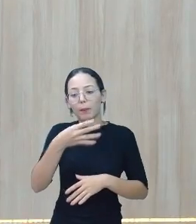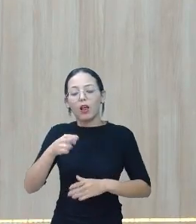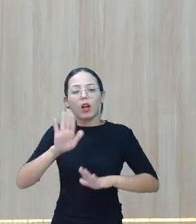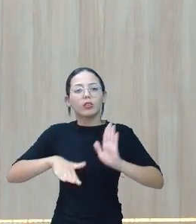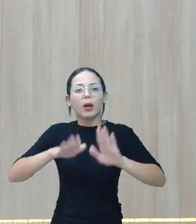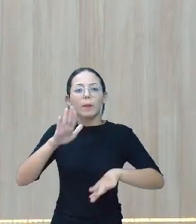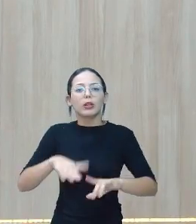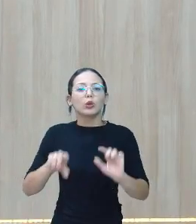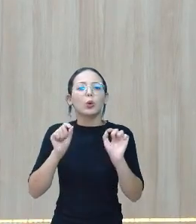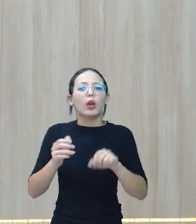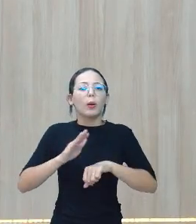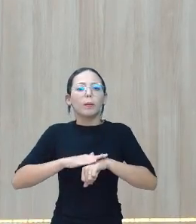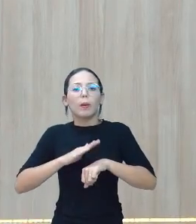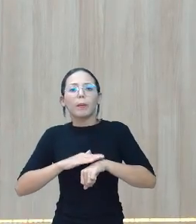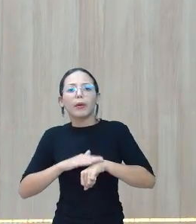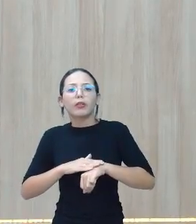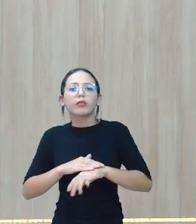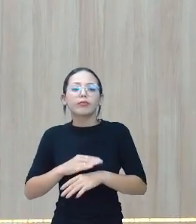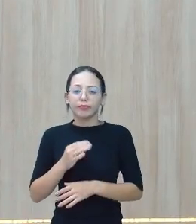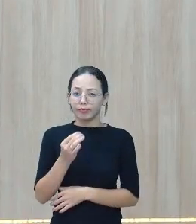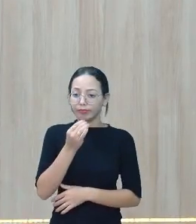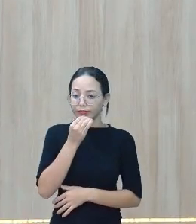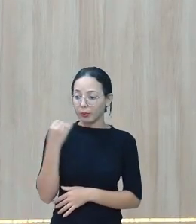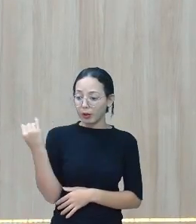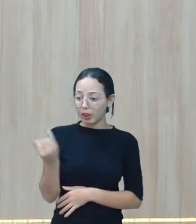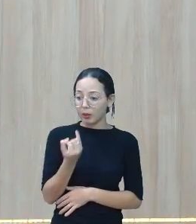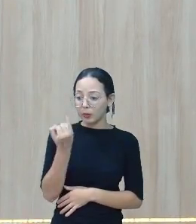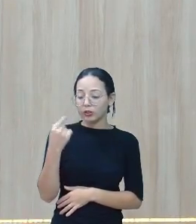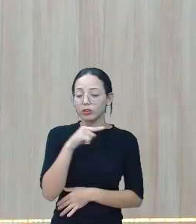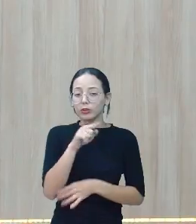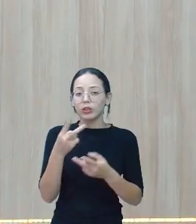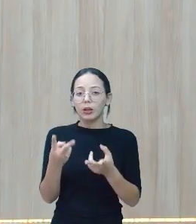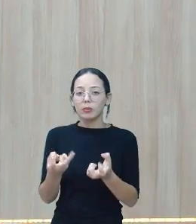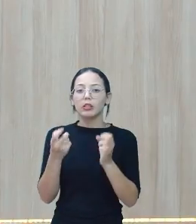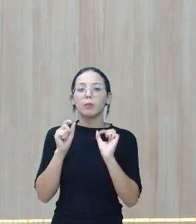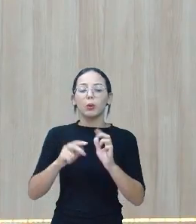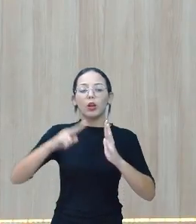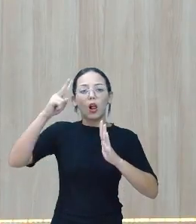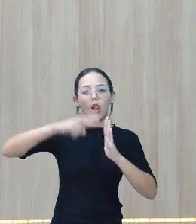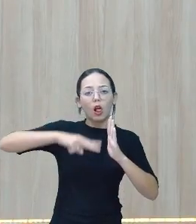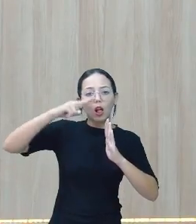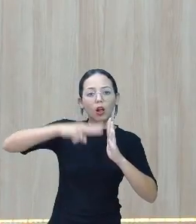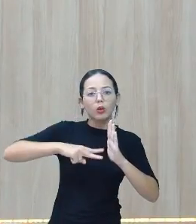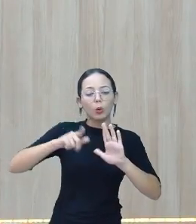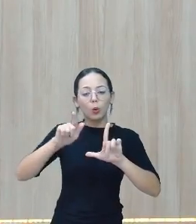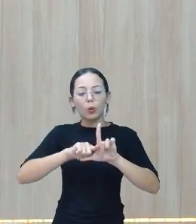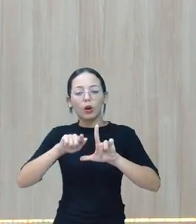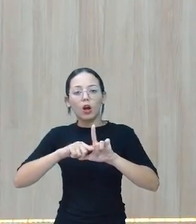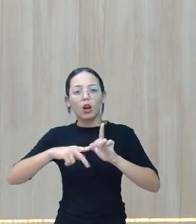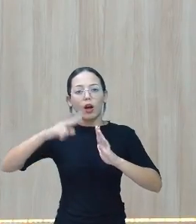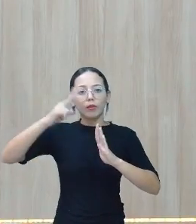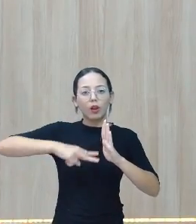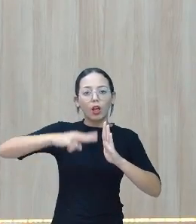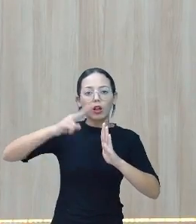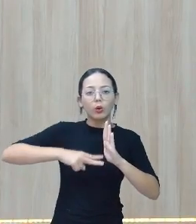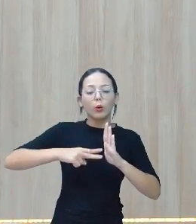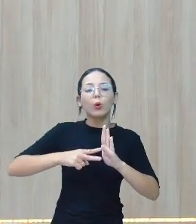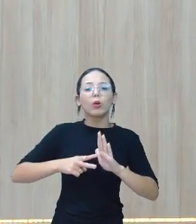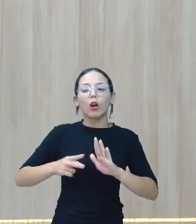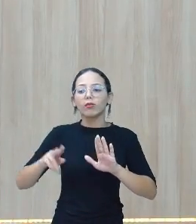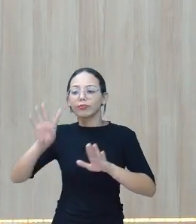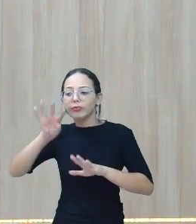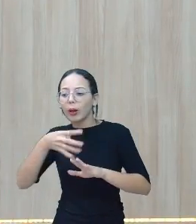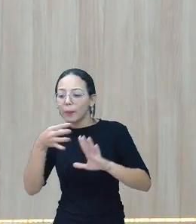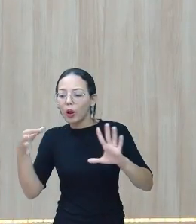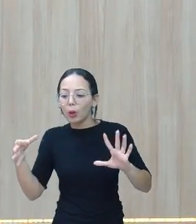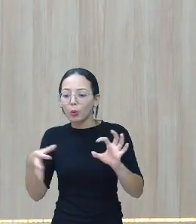depende muito da situação. Então, é importante você perceber que a leitura de um gráfico com relação a uma tabela,